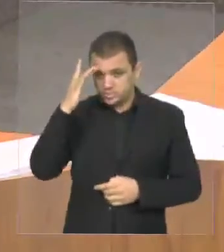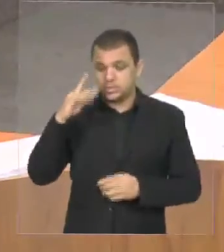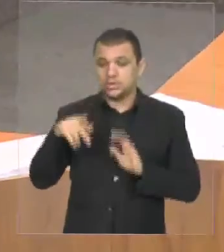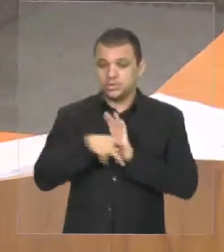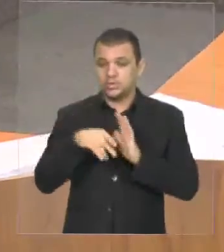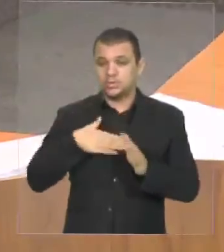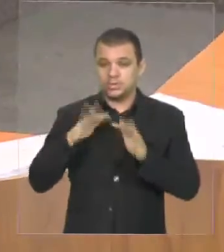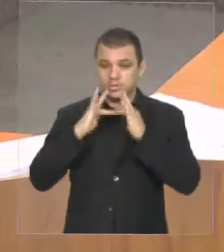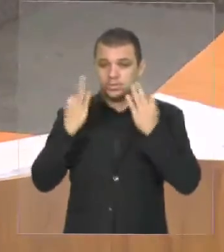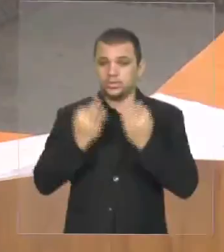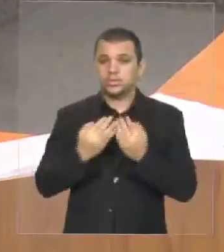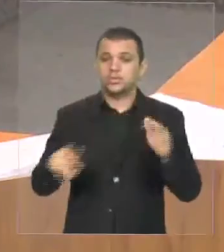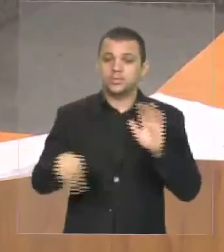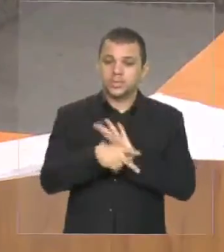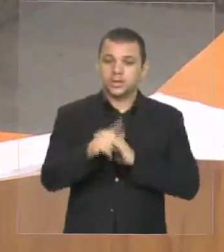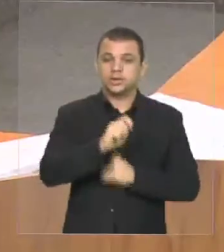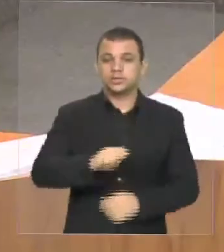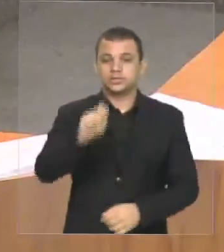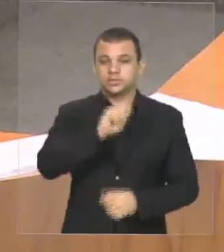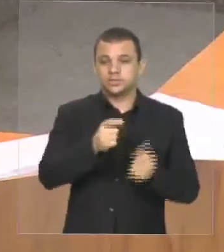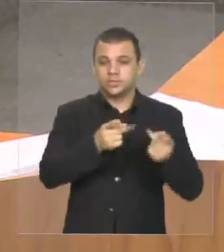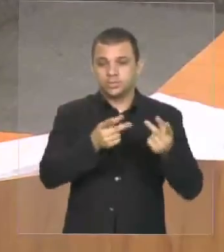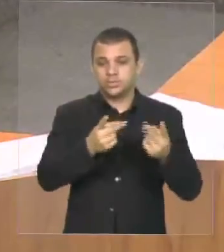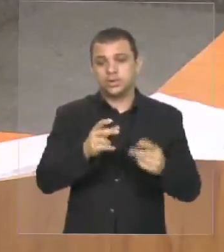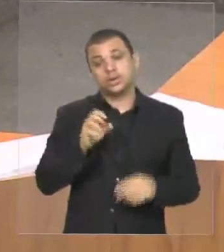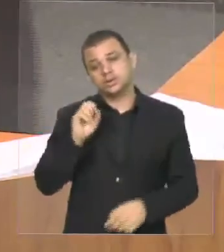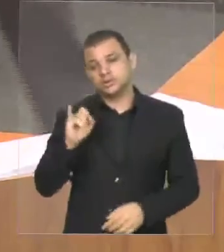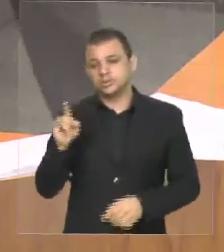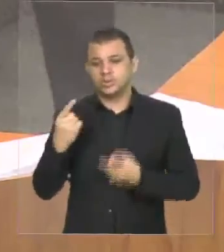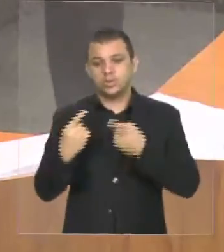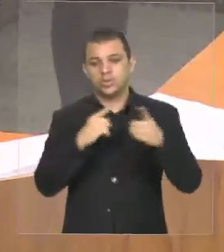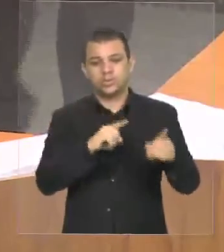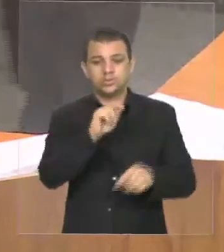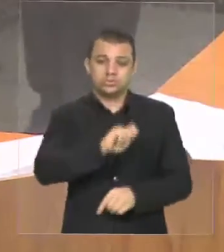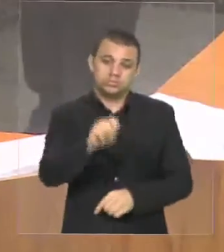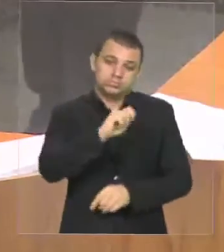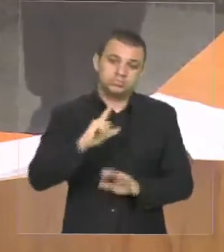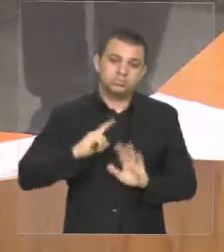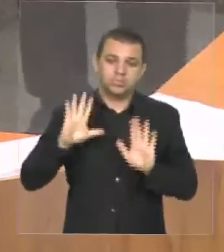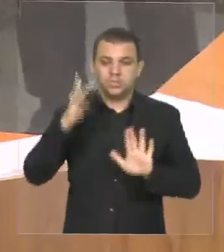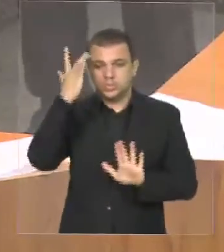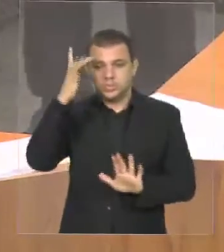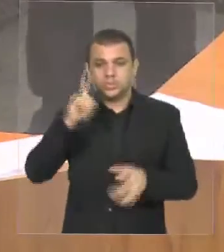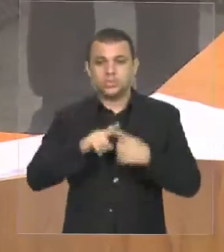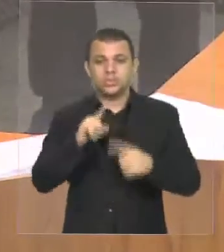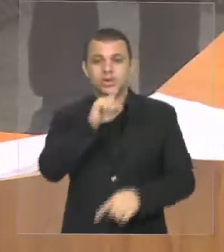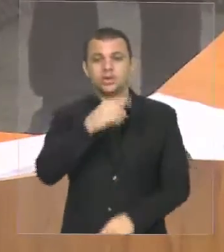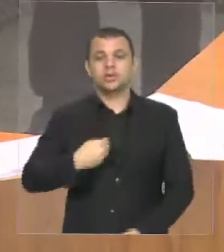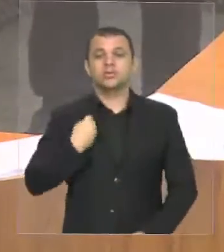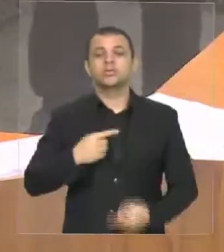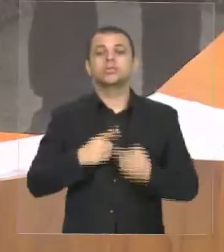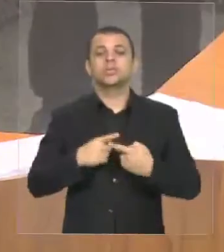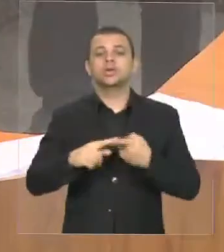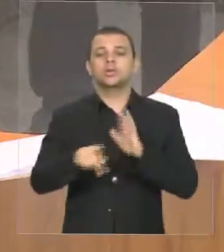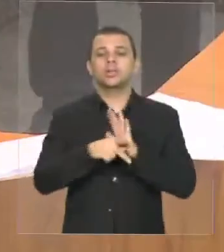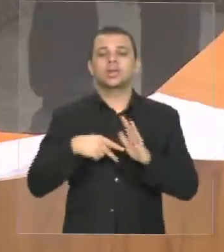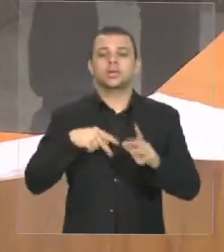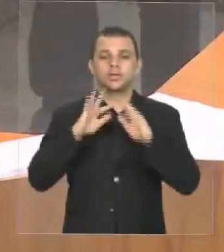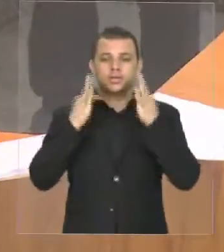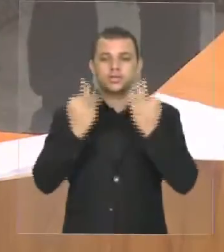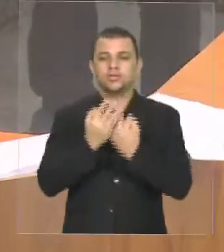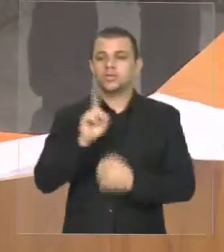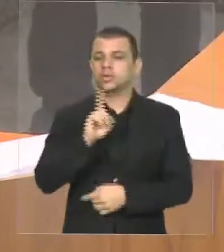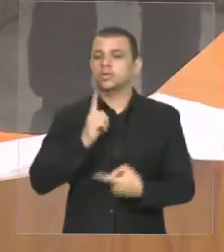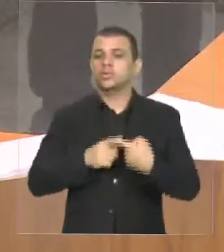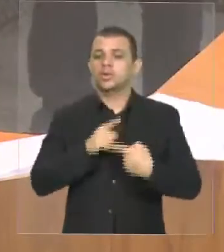que foi eleita, a não ser que Vossa Excelência tenha alguma coisa contra a Associação Comercial do Maranhão. Mas estão aqui não enquanto meus familiares, mas enquanto